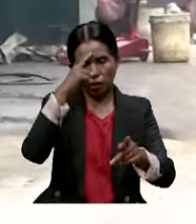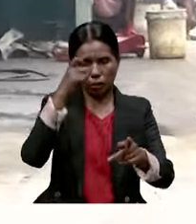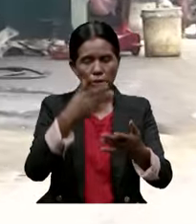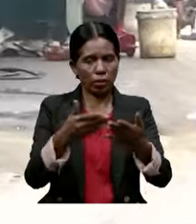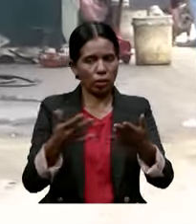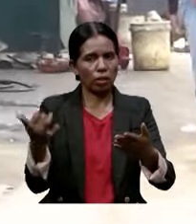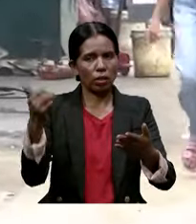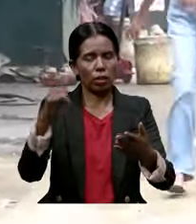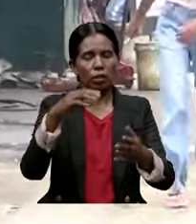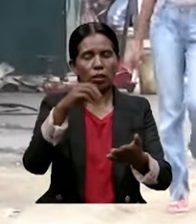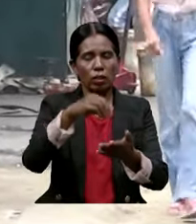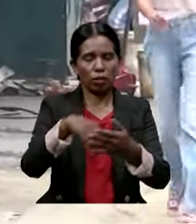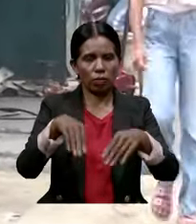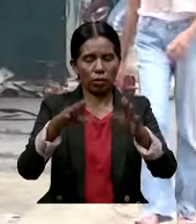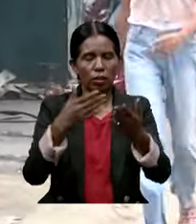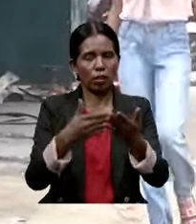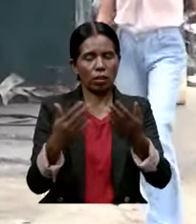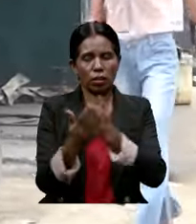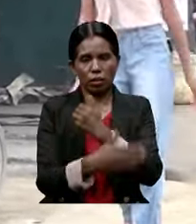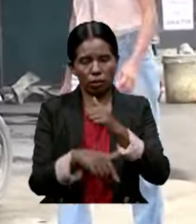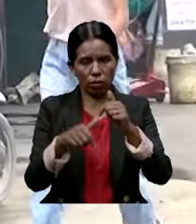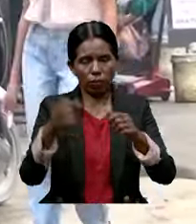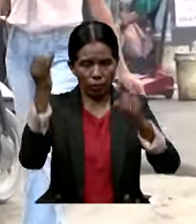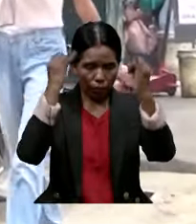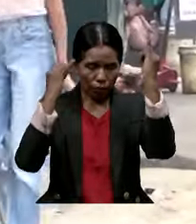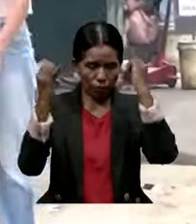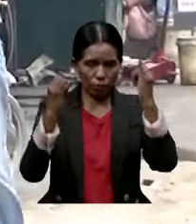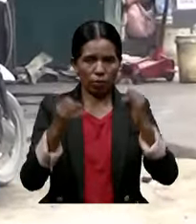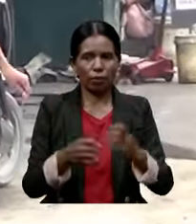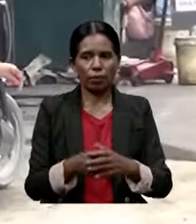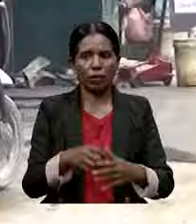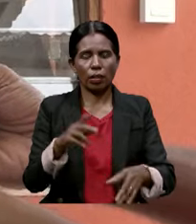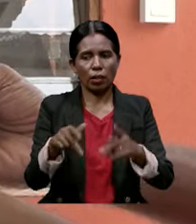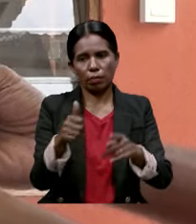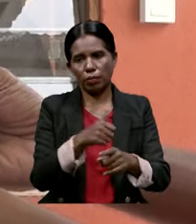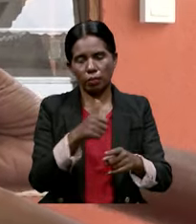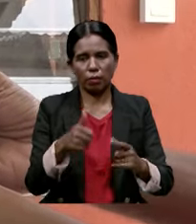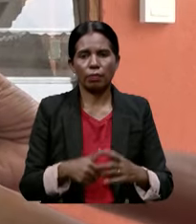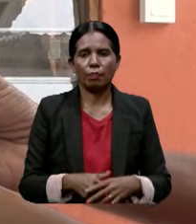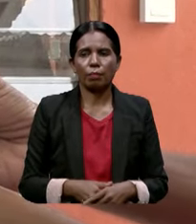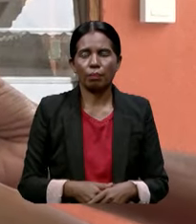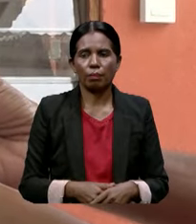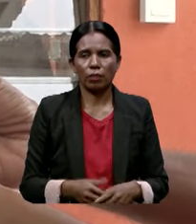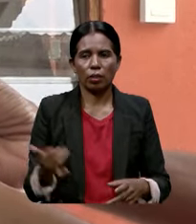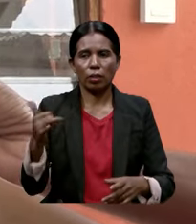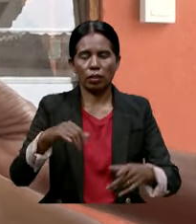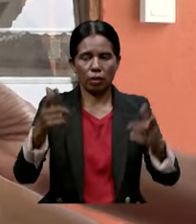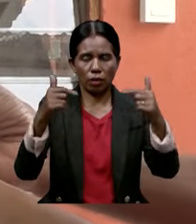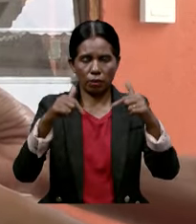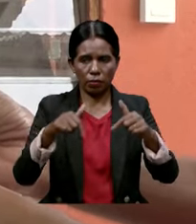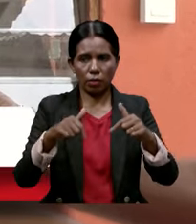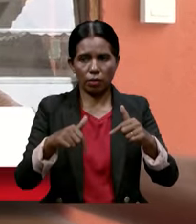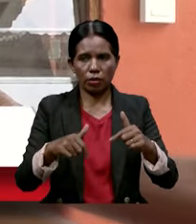hirak ne circula ona iha Rai Larang. Informação, ou se comunidade de Balo, será mais de encata,